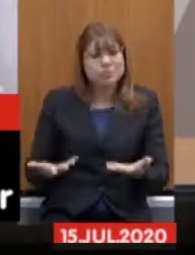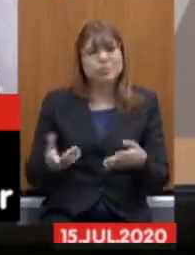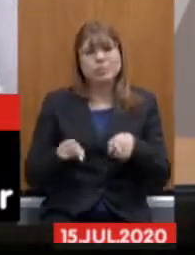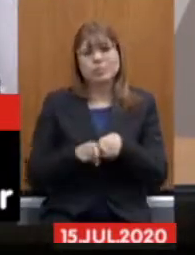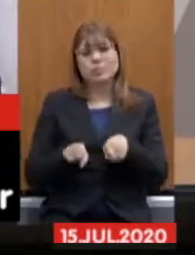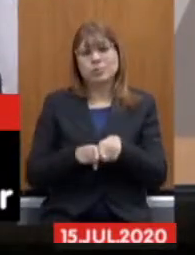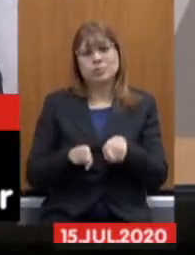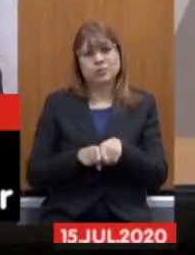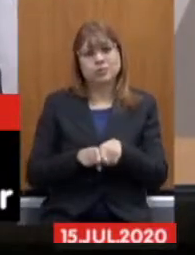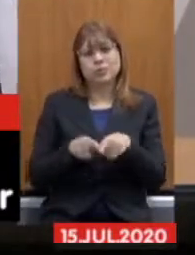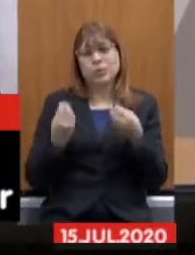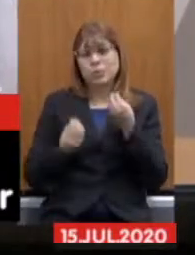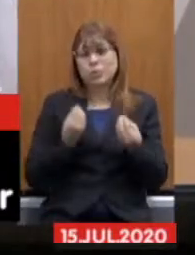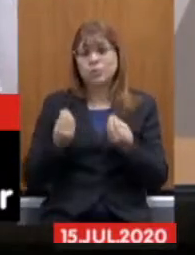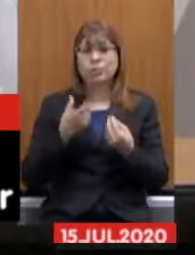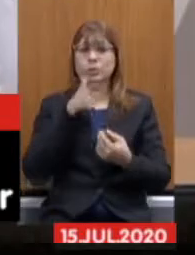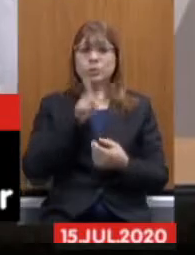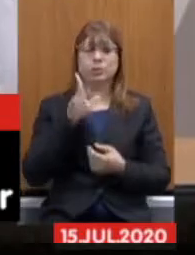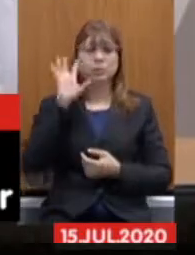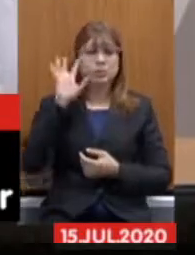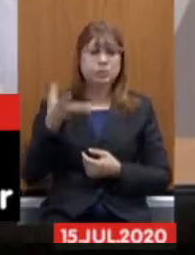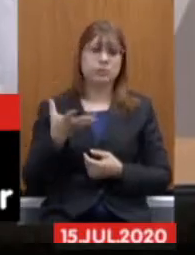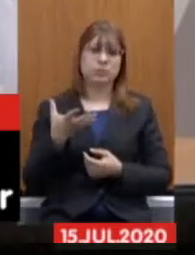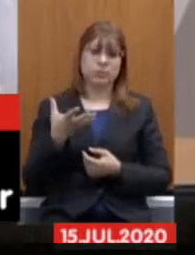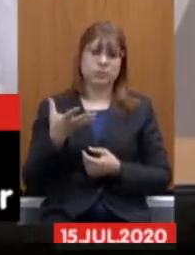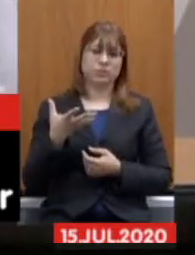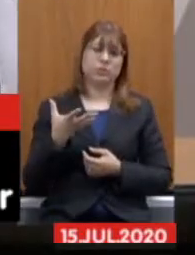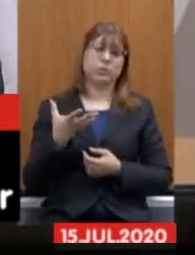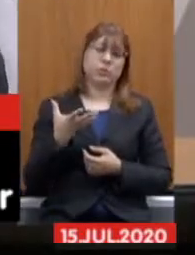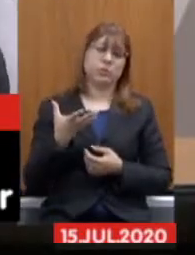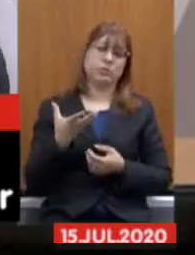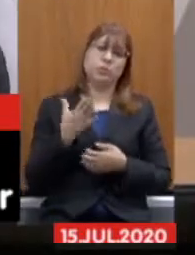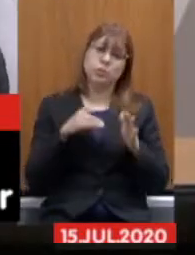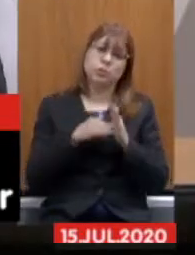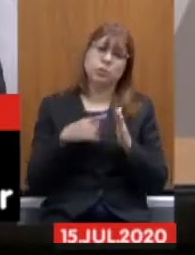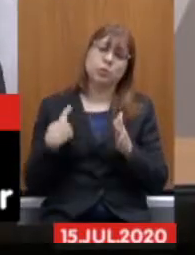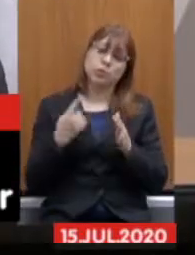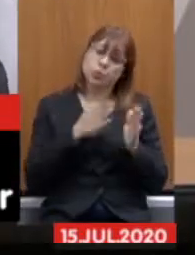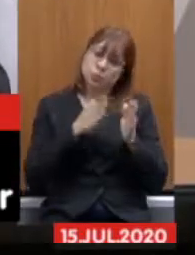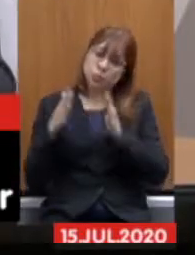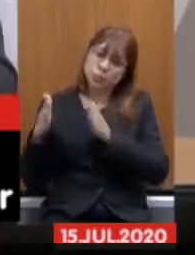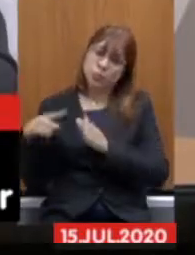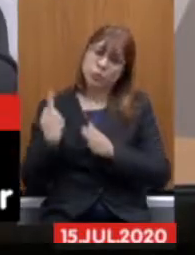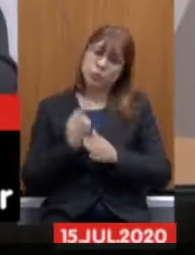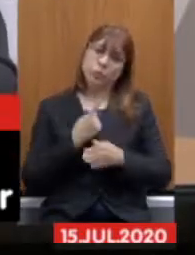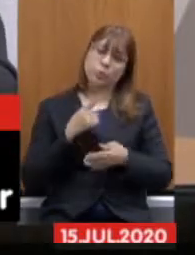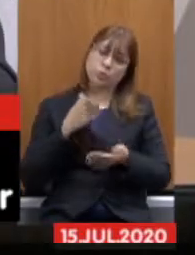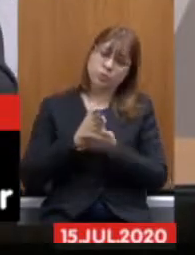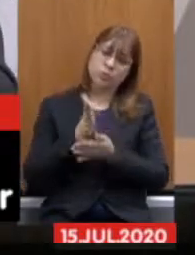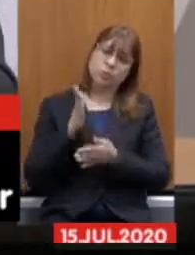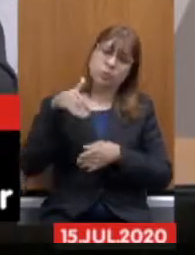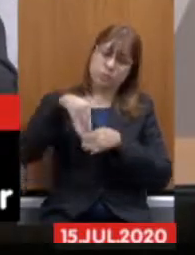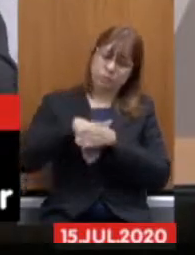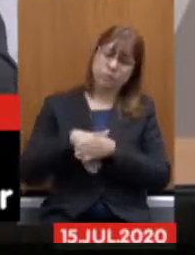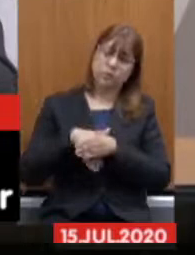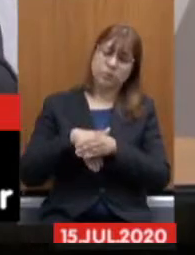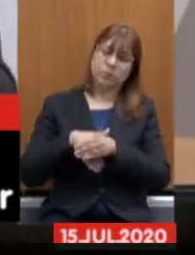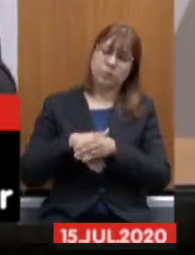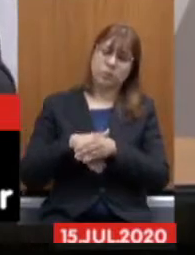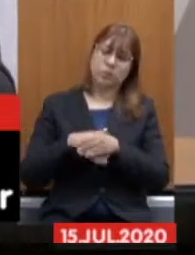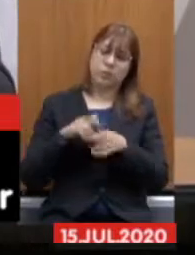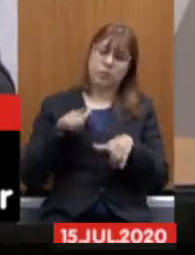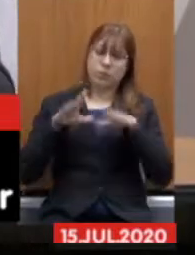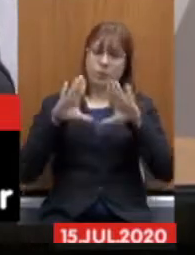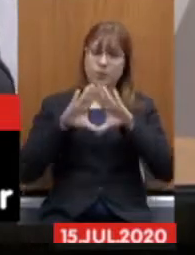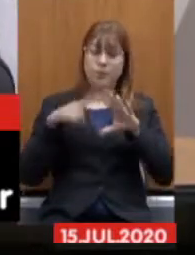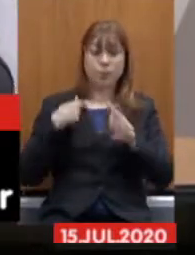a capacidade de articulação de nossos mandatos senhor presidente agostinho patrus só